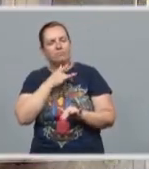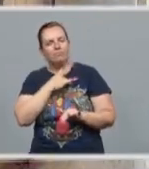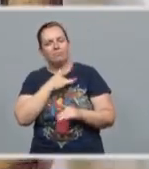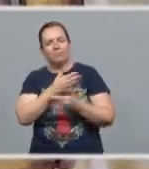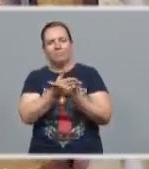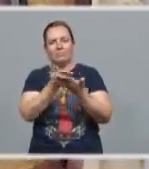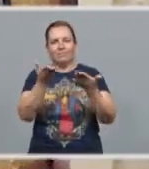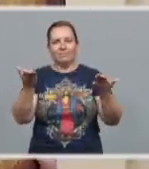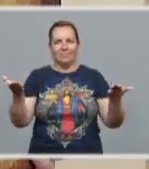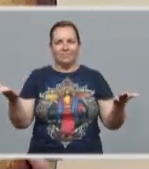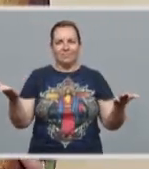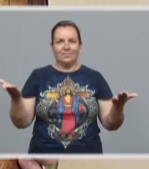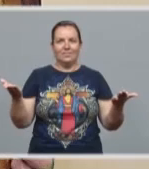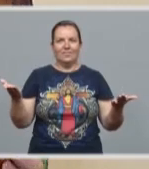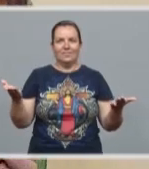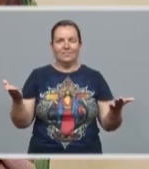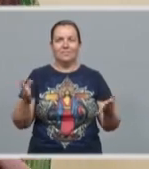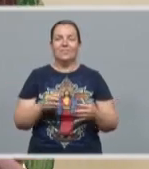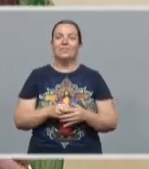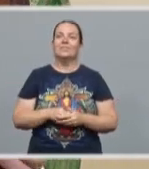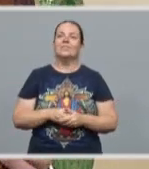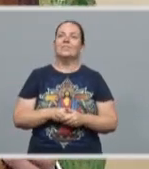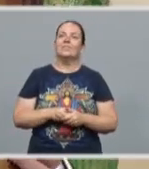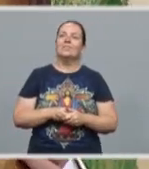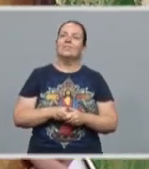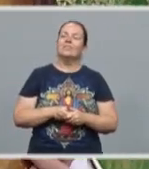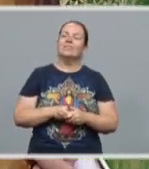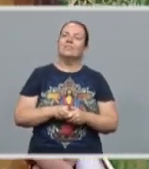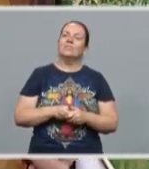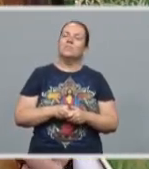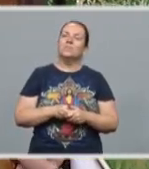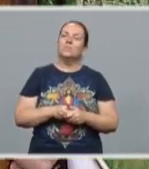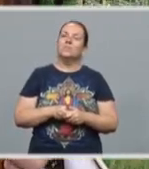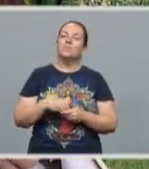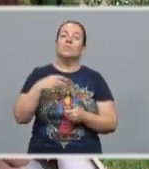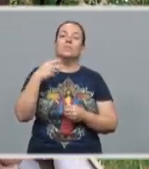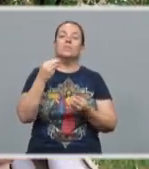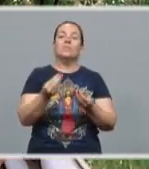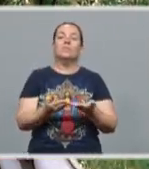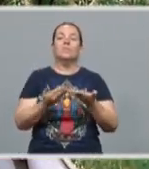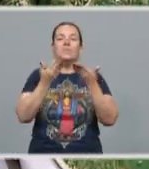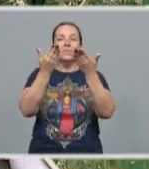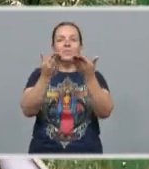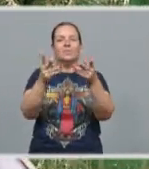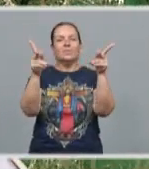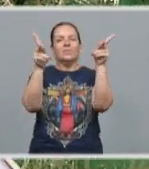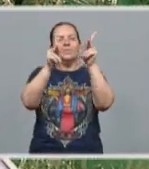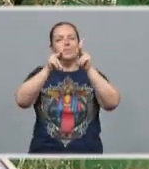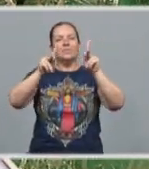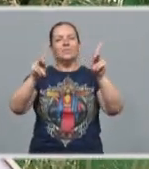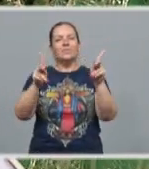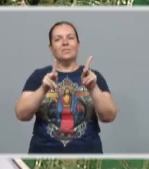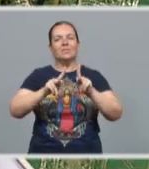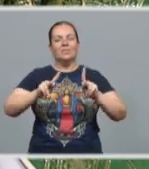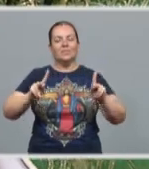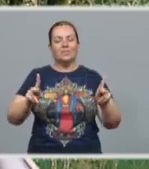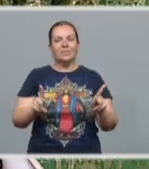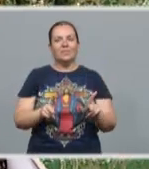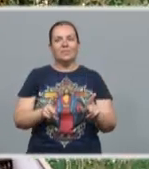compadeça de vós e vos dê a